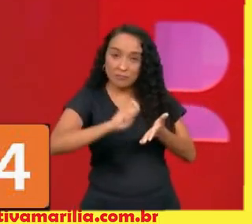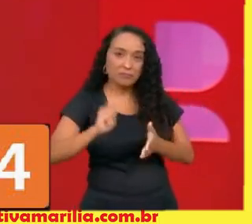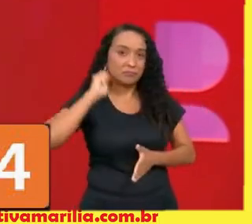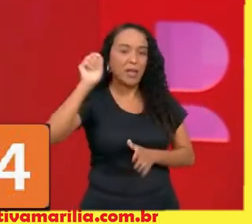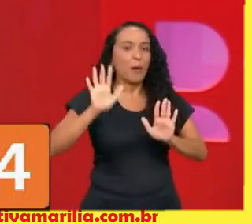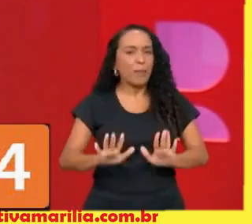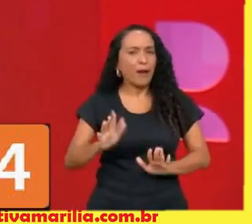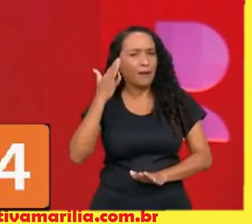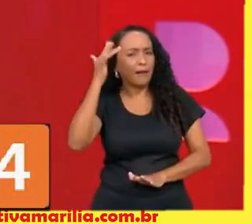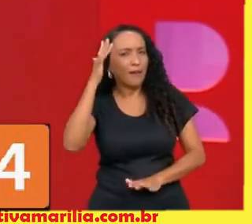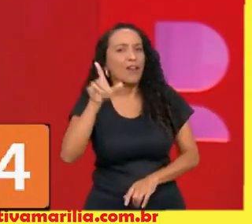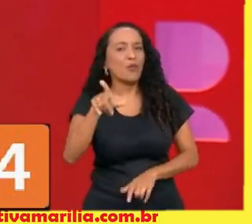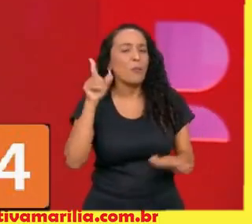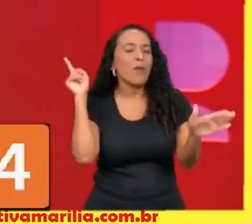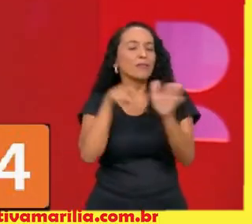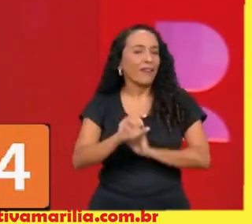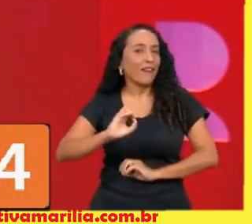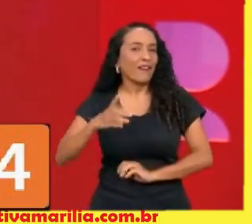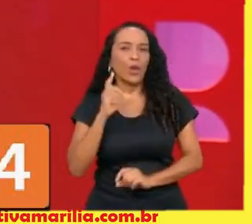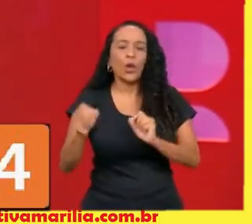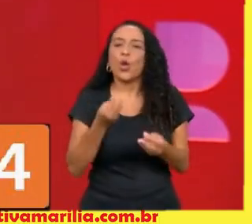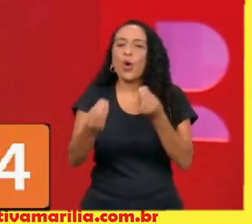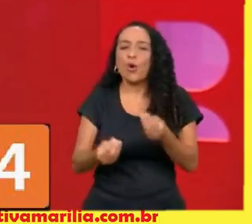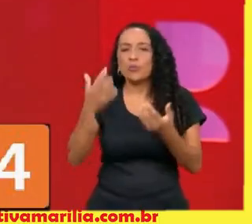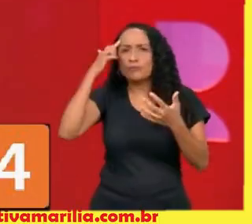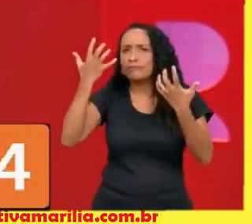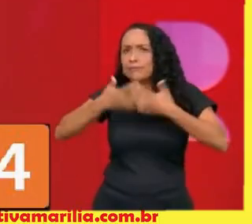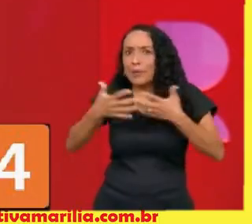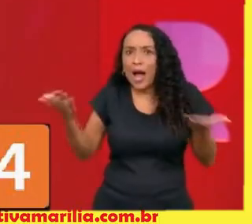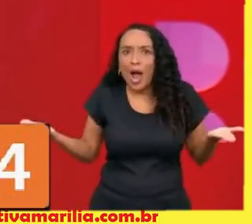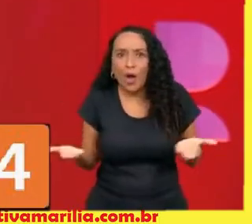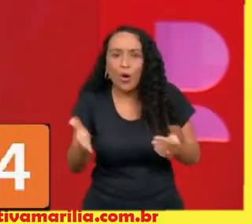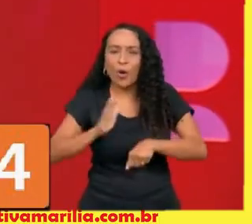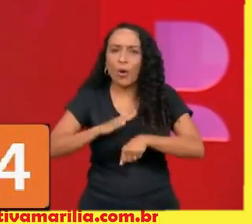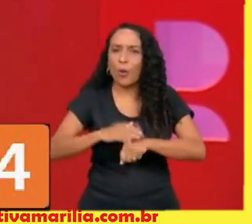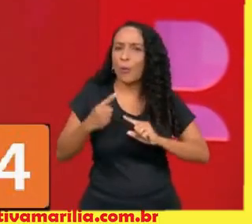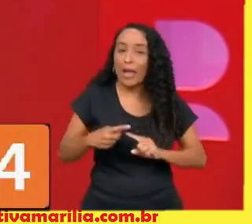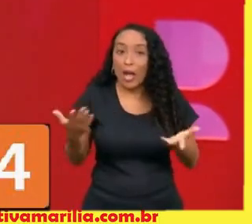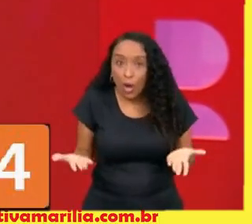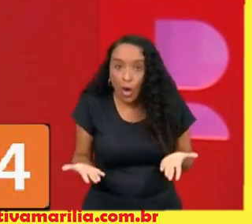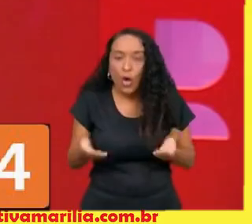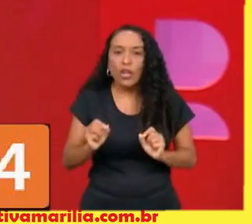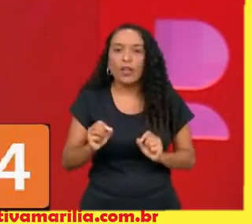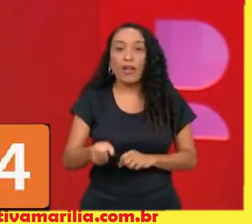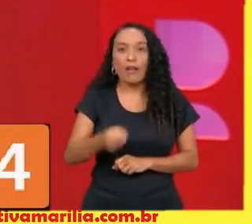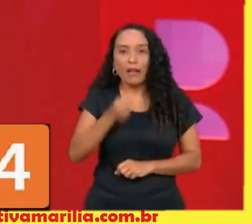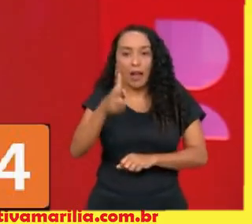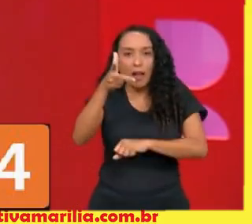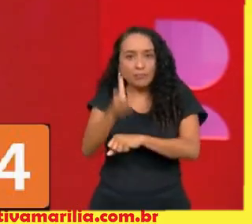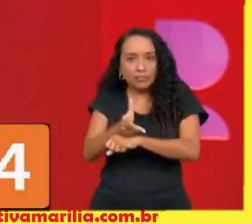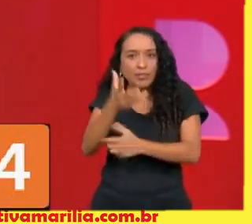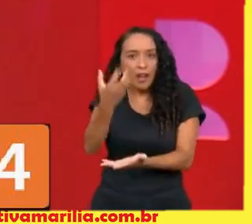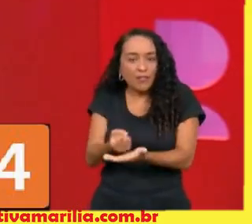posso imaginar e vou fazer a pergunta, claro, como está a cabeça dela neste momento, porque neste exato momento em que gravamos este